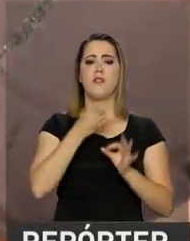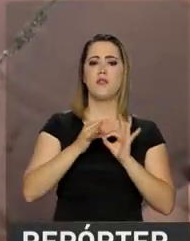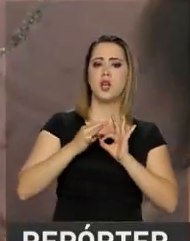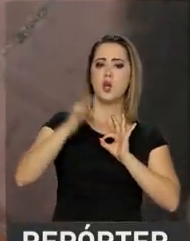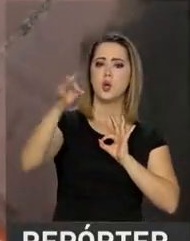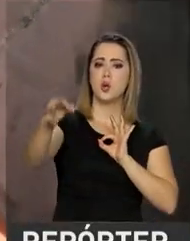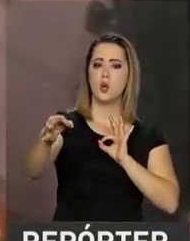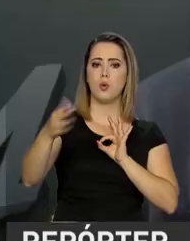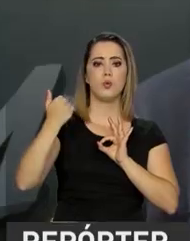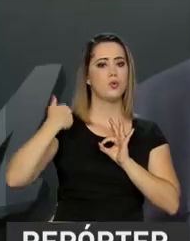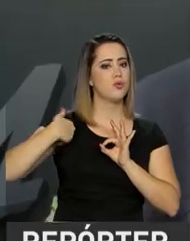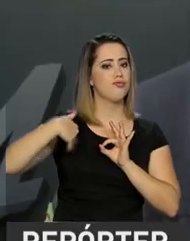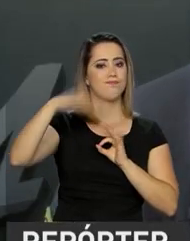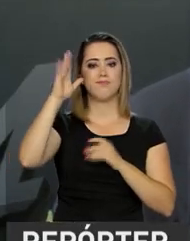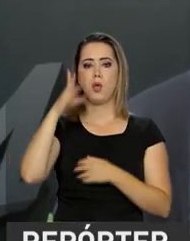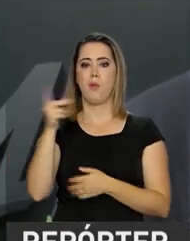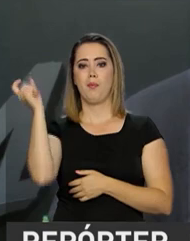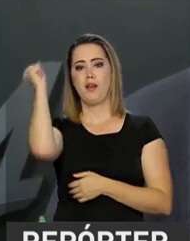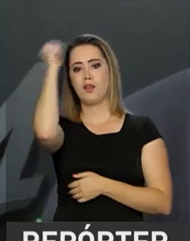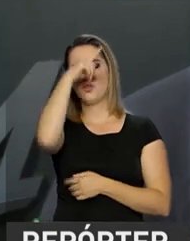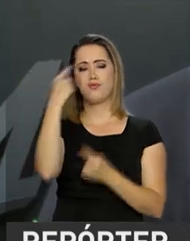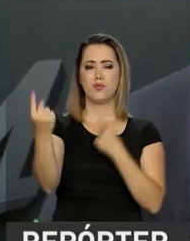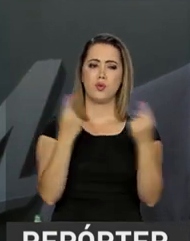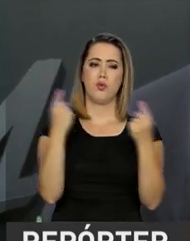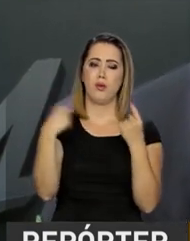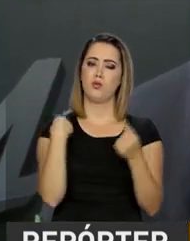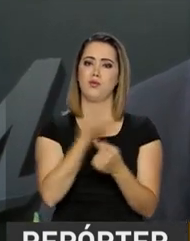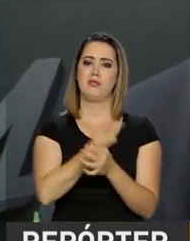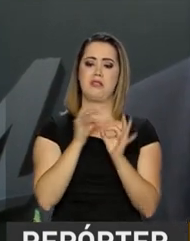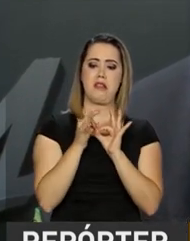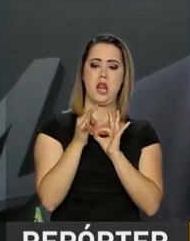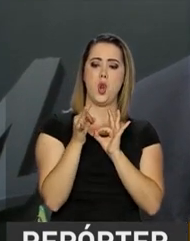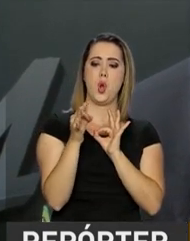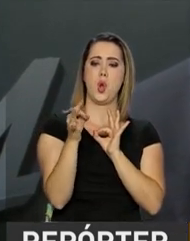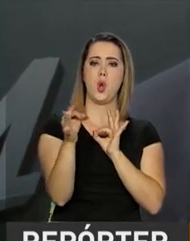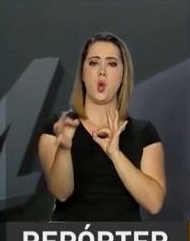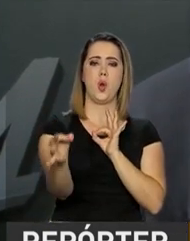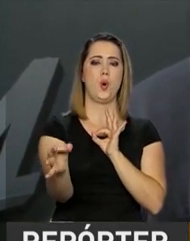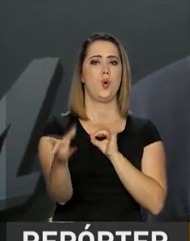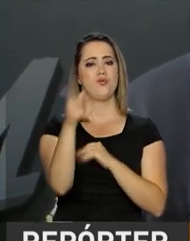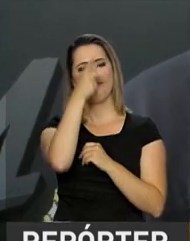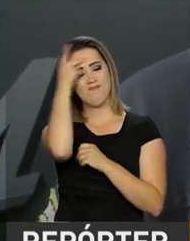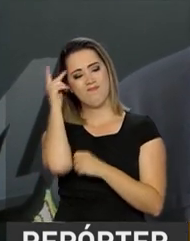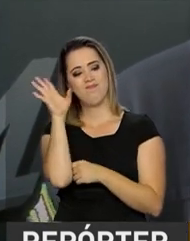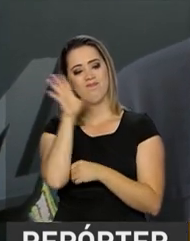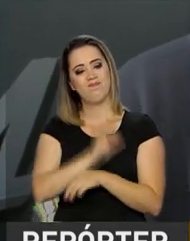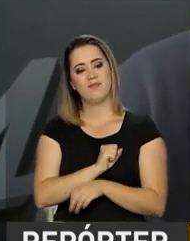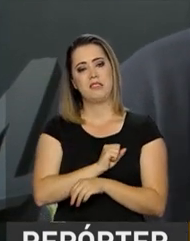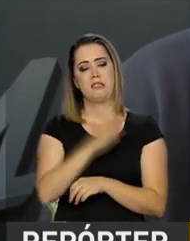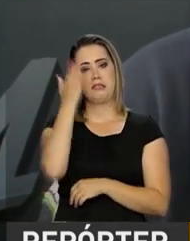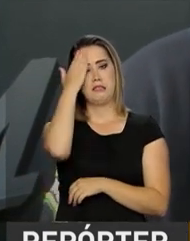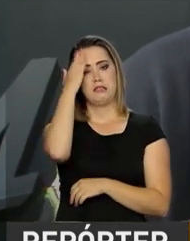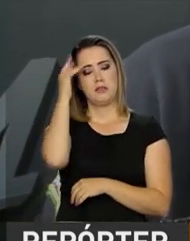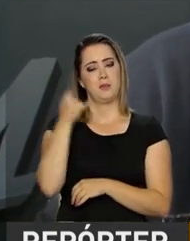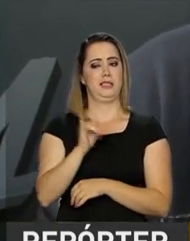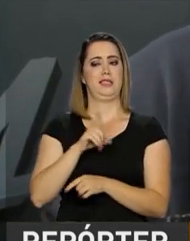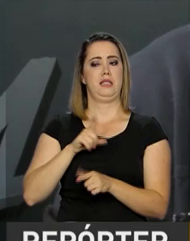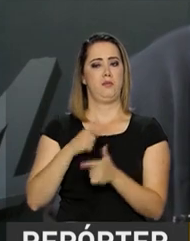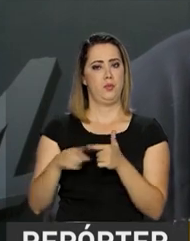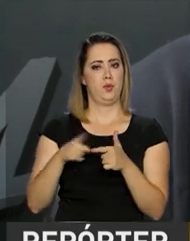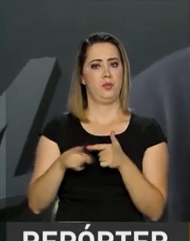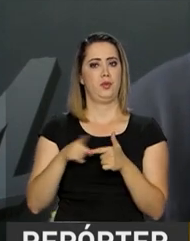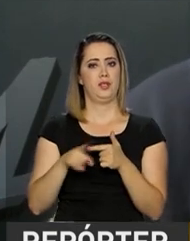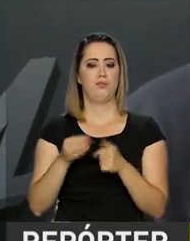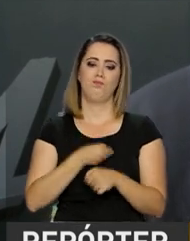difícil da missão é pra qualquer um de nós você está distante daqueles que você ama e saber se acontecer algo em que a